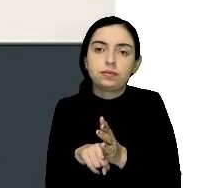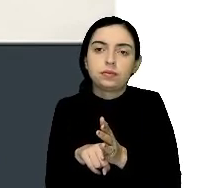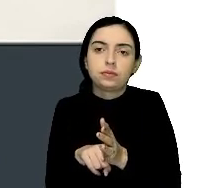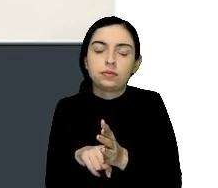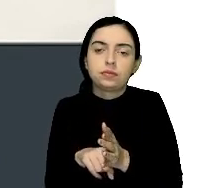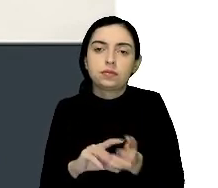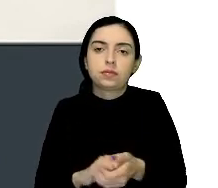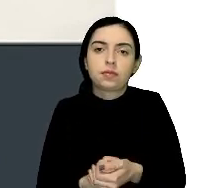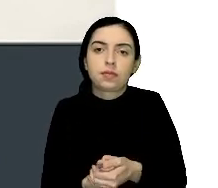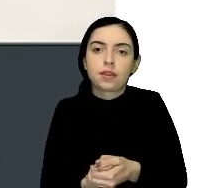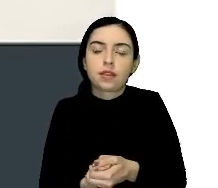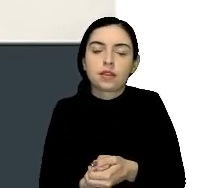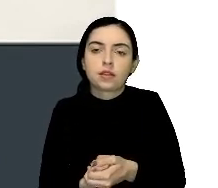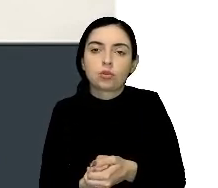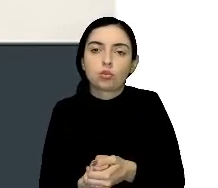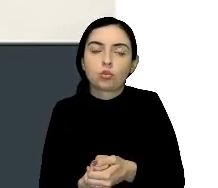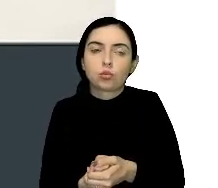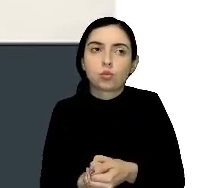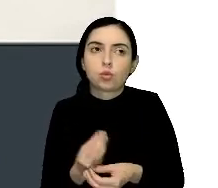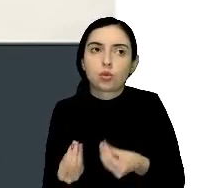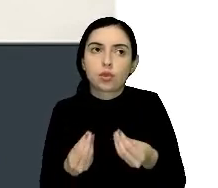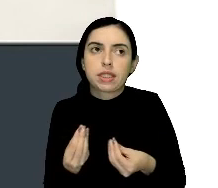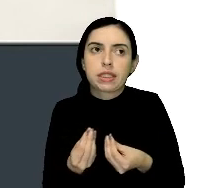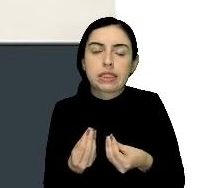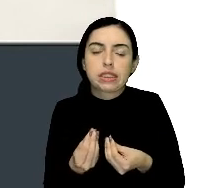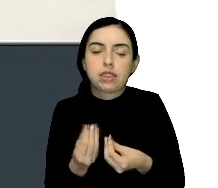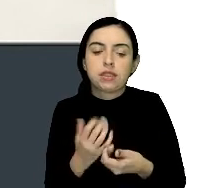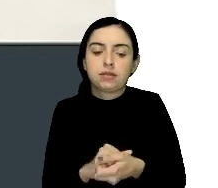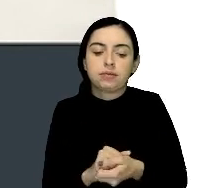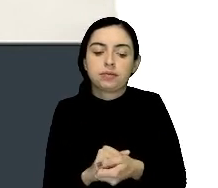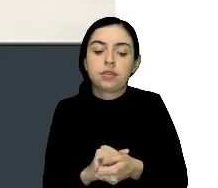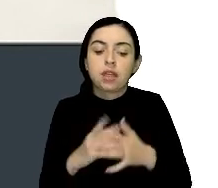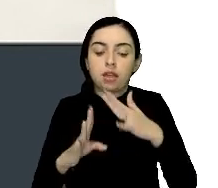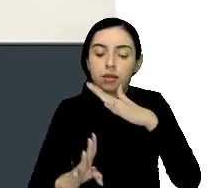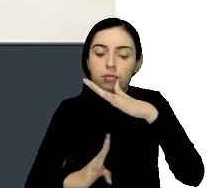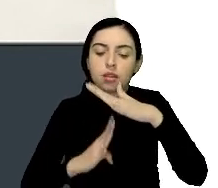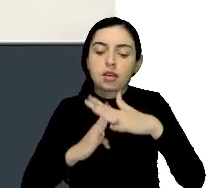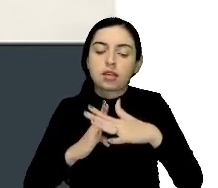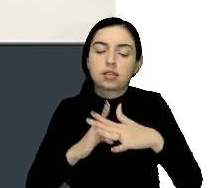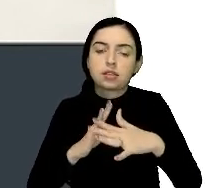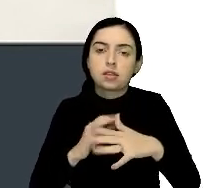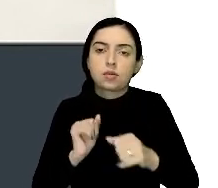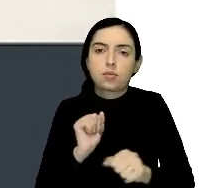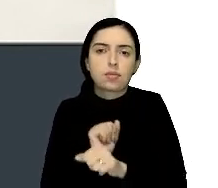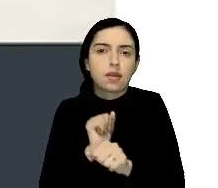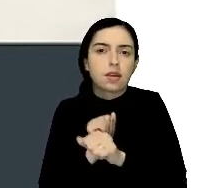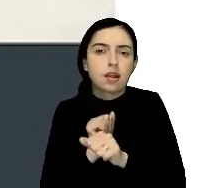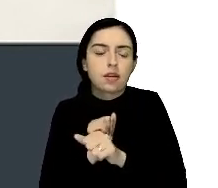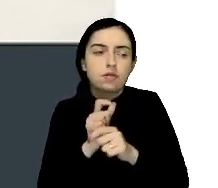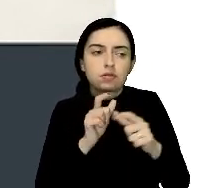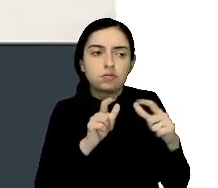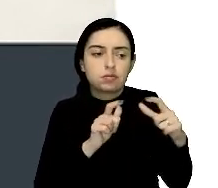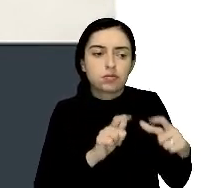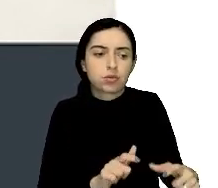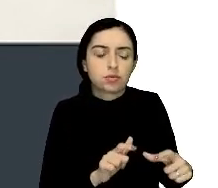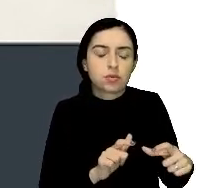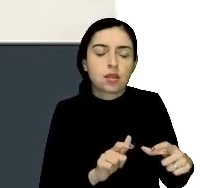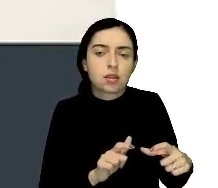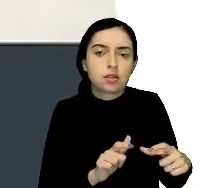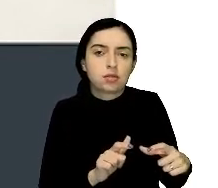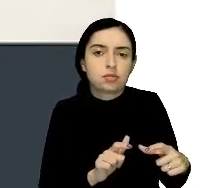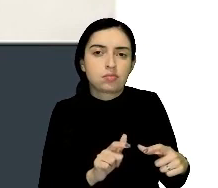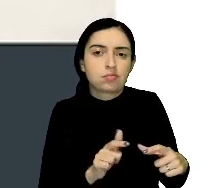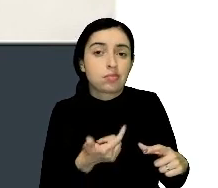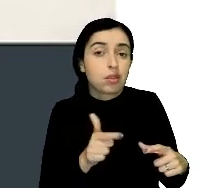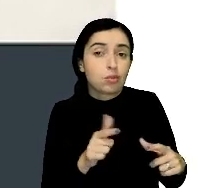a questão de que a migração ficava num campo sem direitos